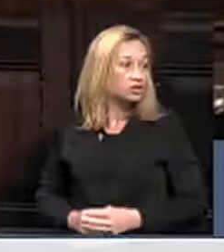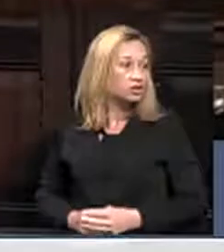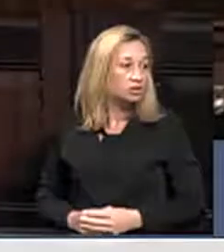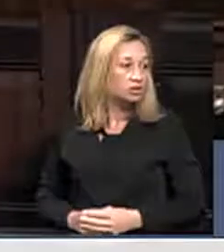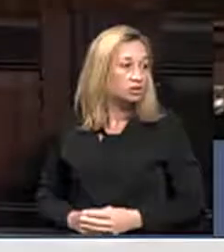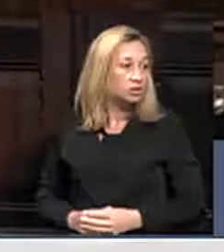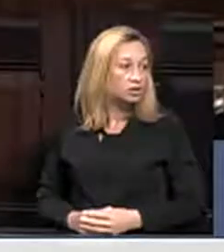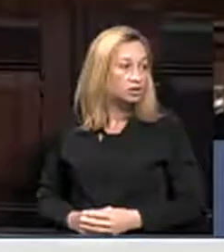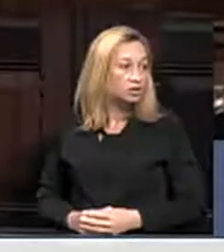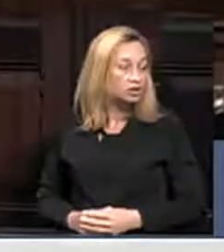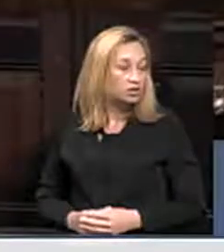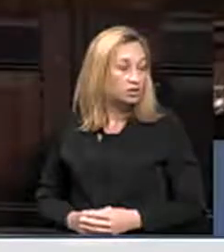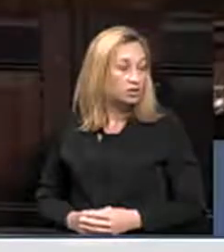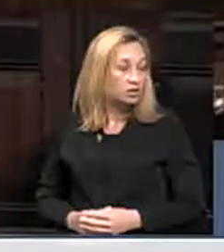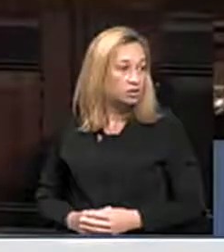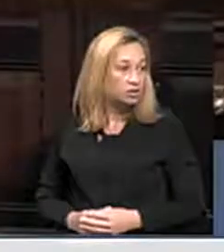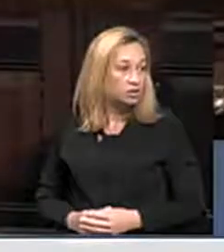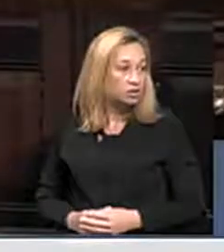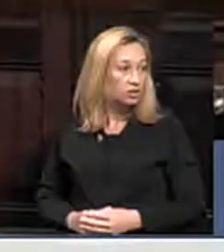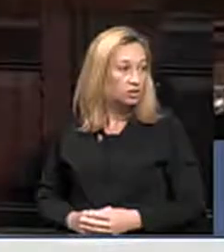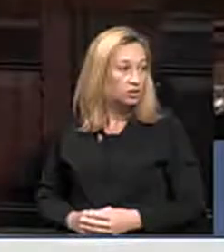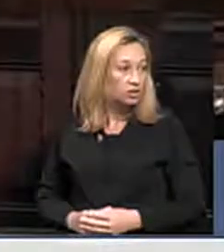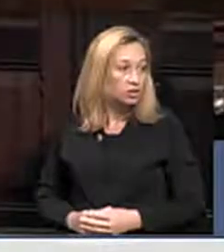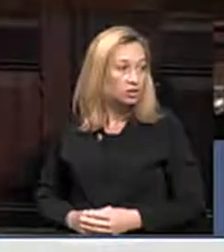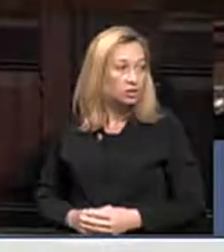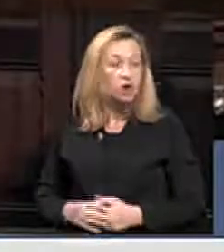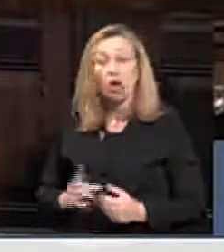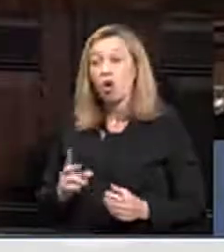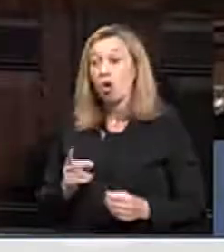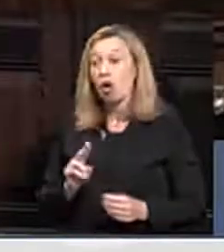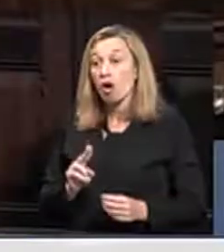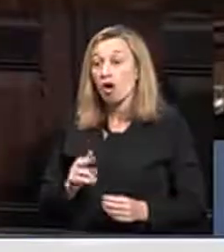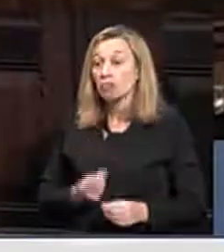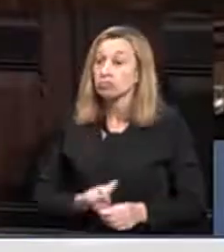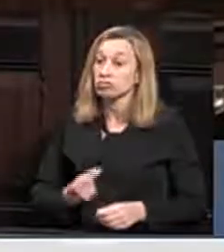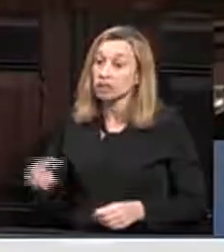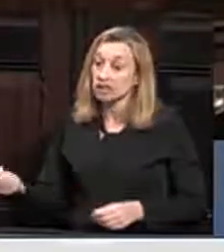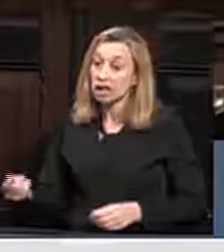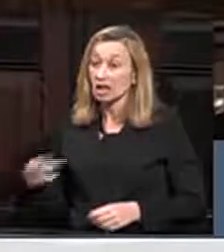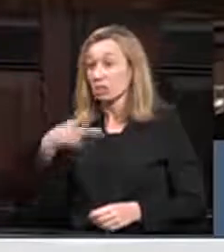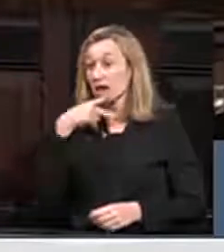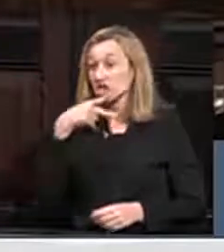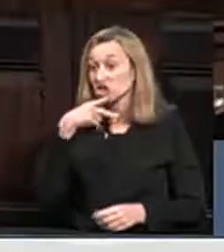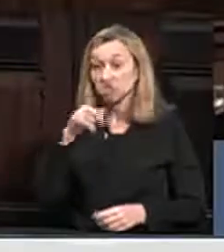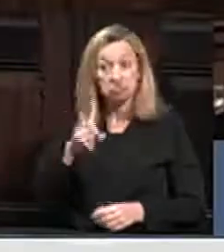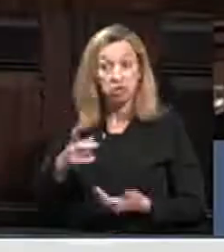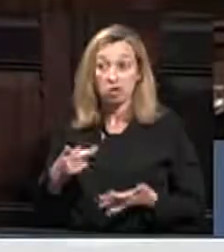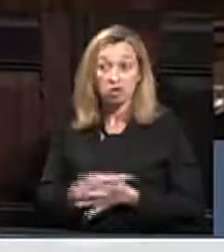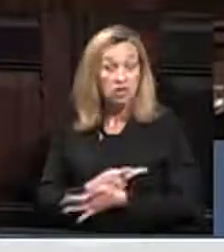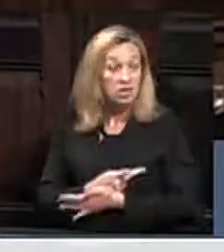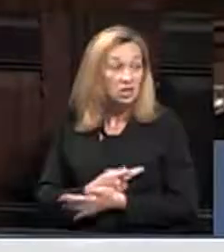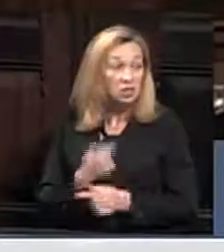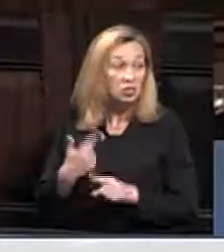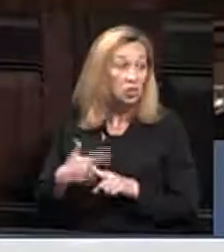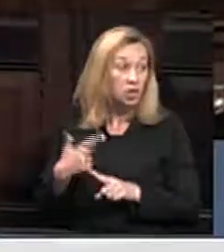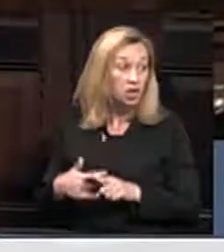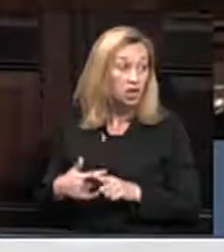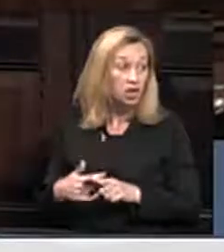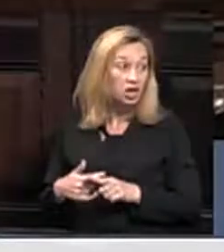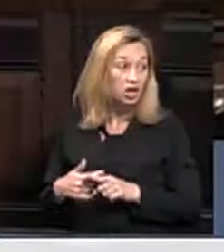Um caminho é sair do partido, que não ocorrerá, porque nenhum de